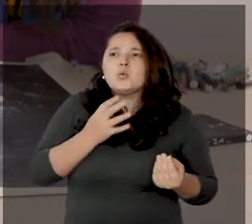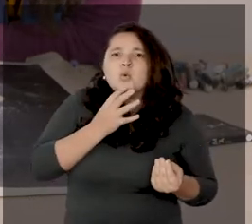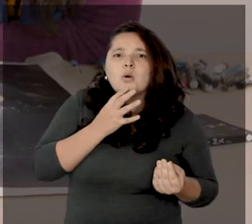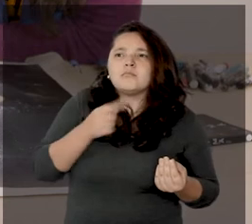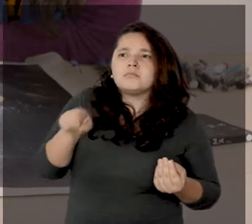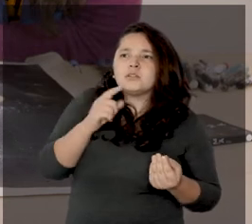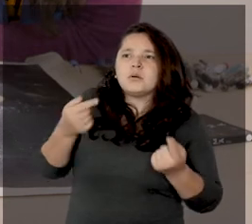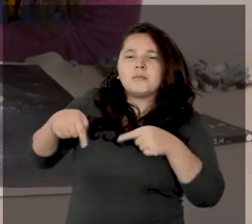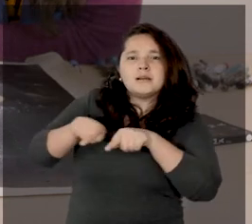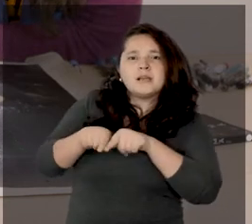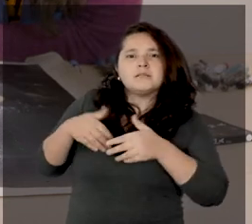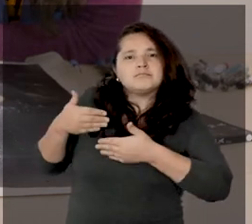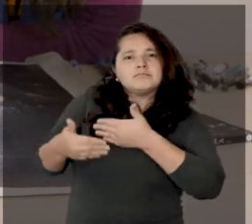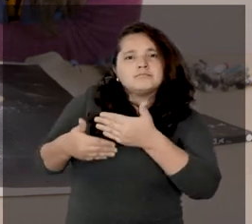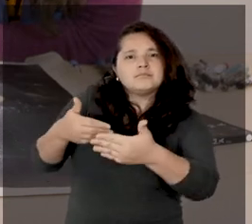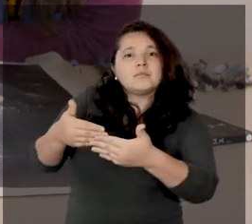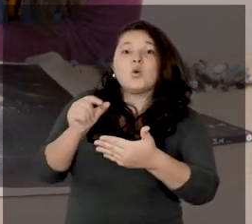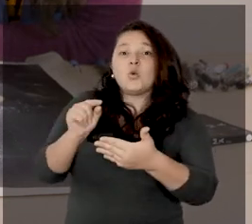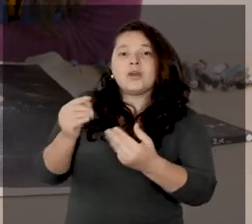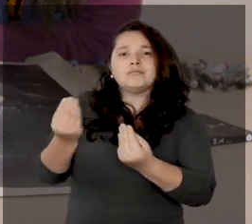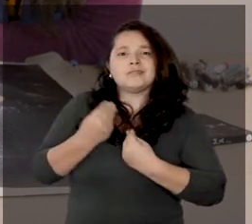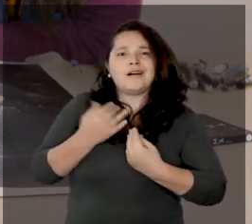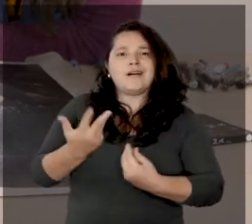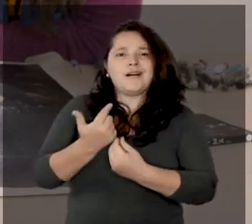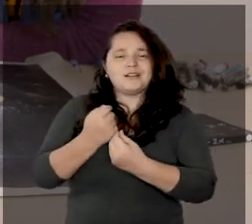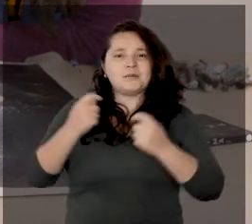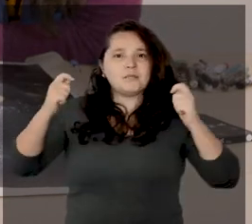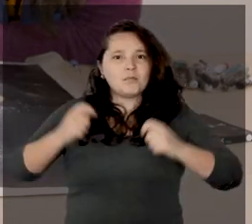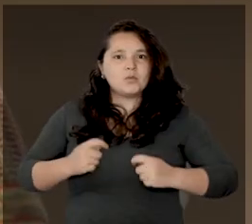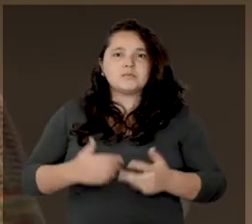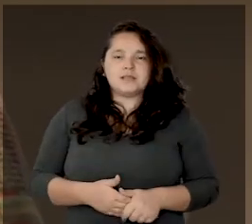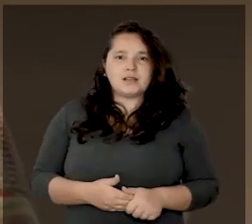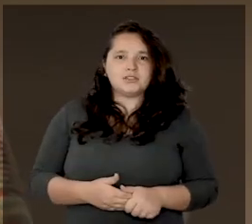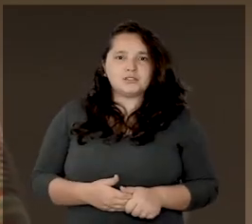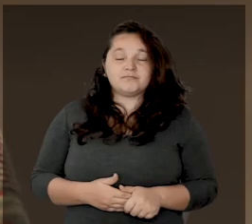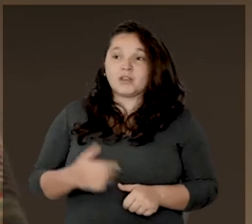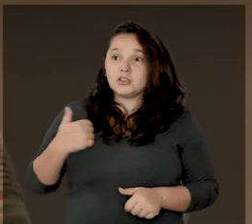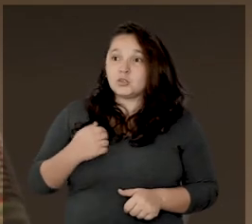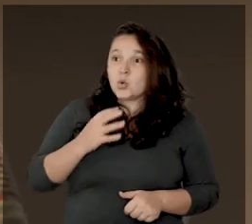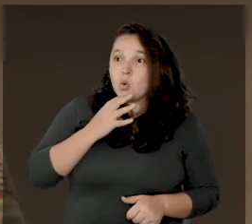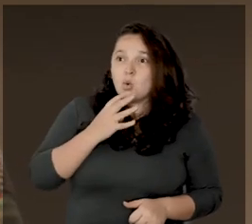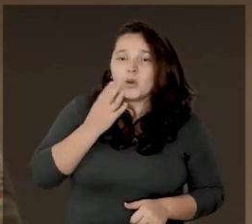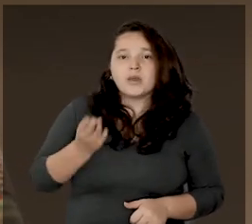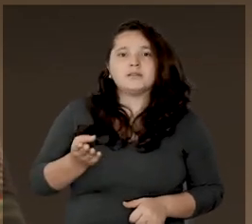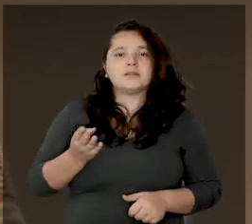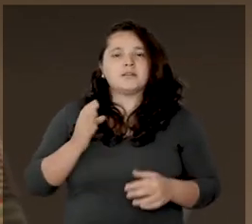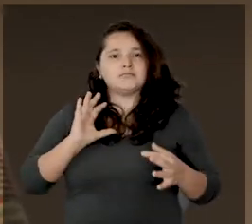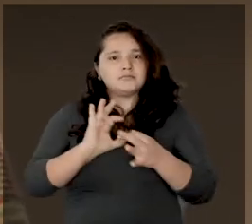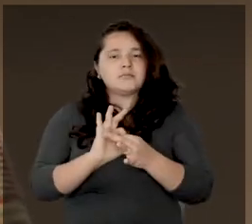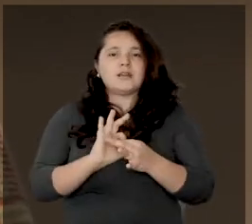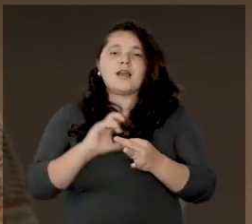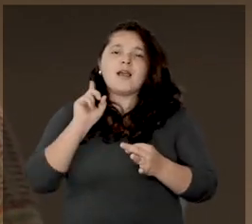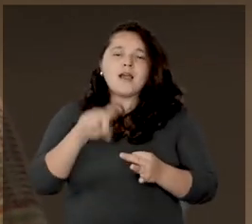nos possibilita isso, né, desses encontros, dessa... É um reforço, né, encontra